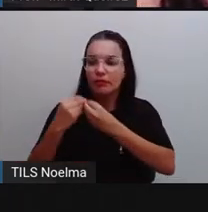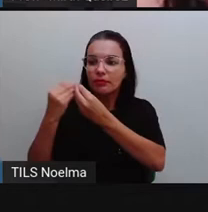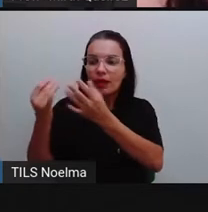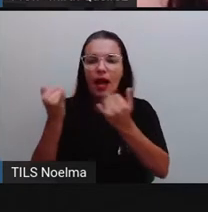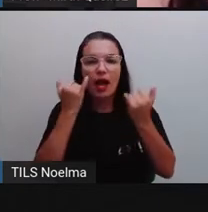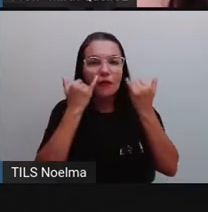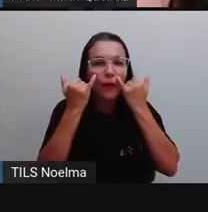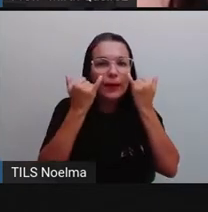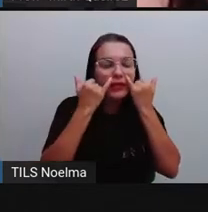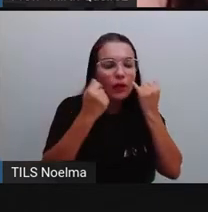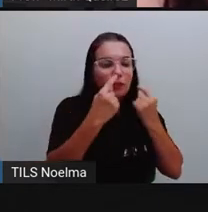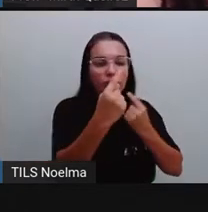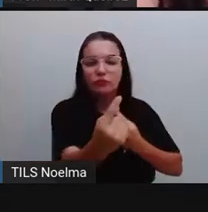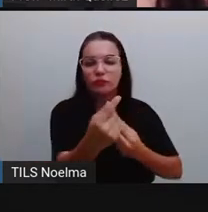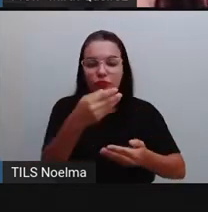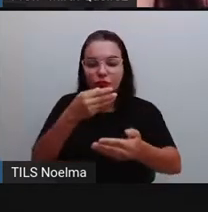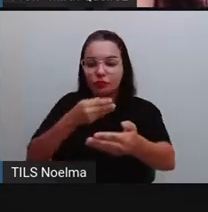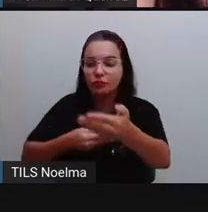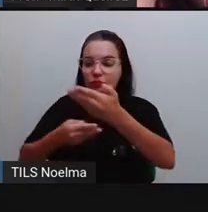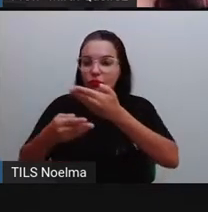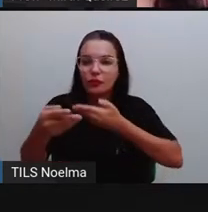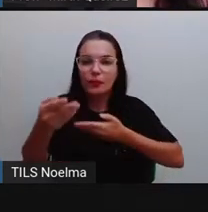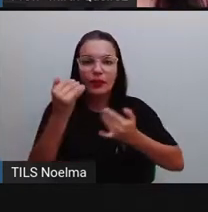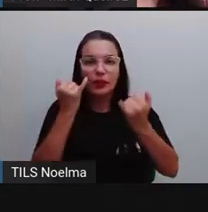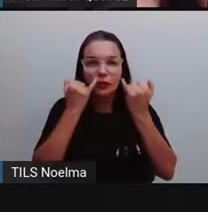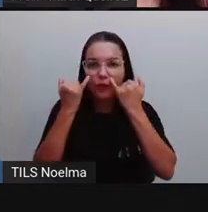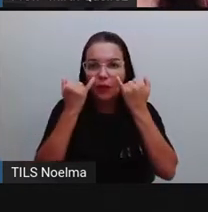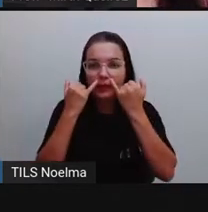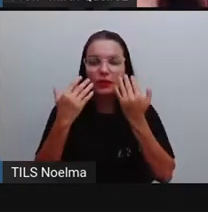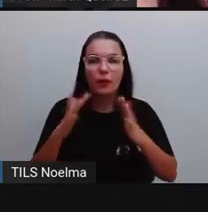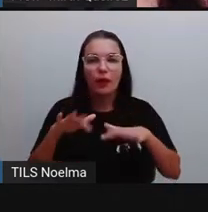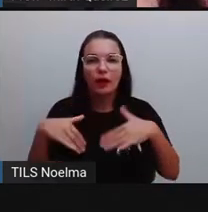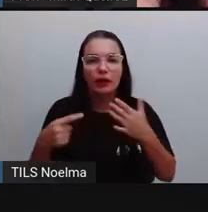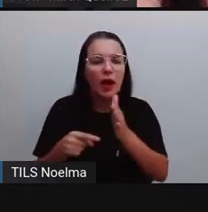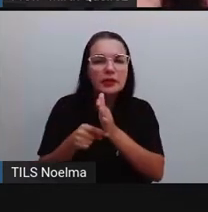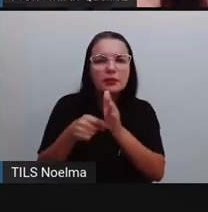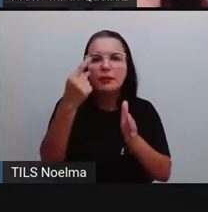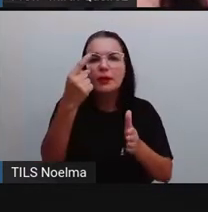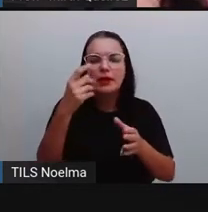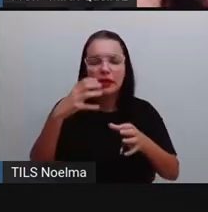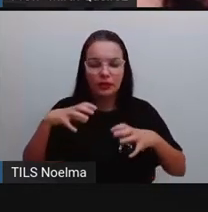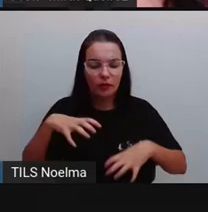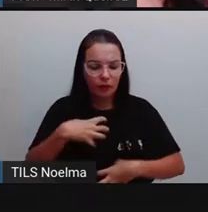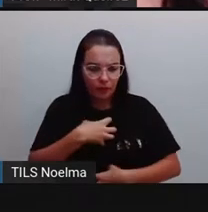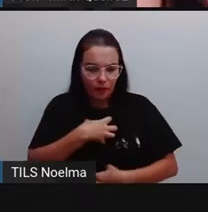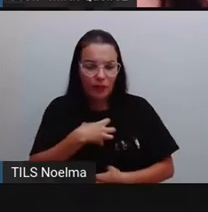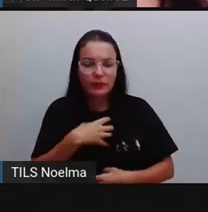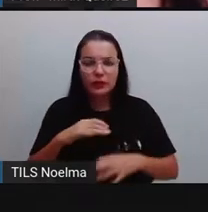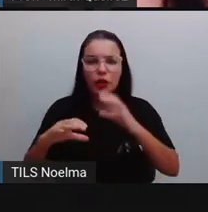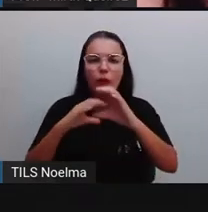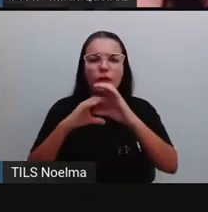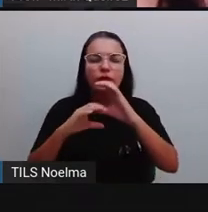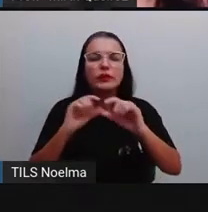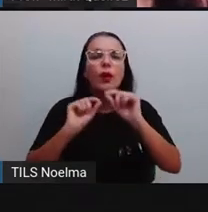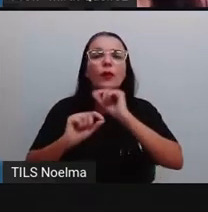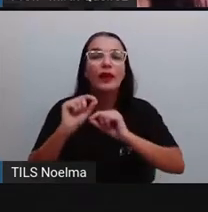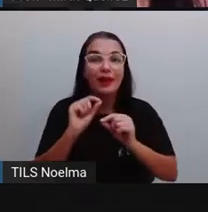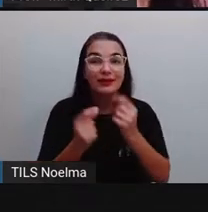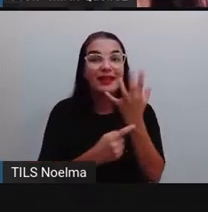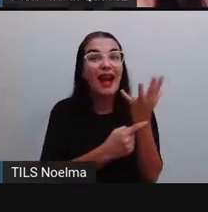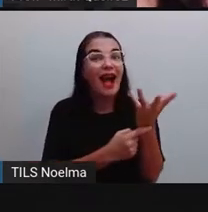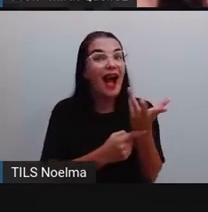uns para os outros, né? E que as primeiras formas de comunicação aconteceram através de quê? Da